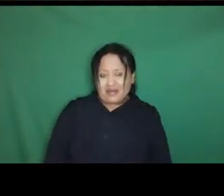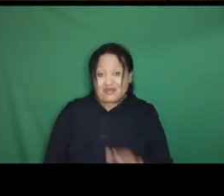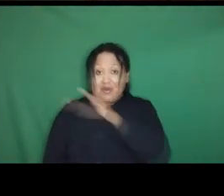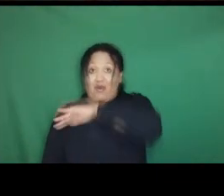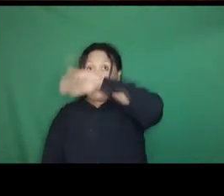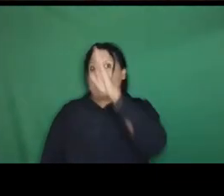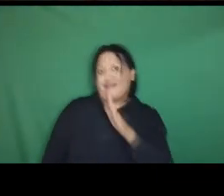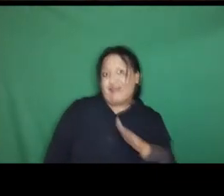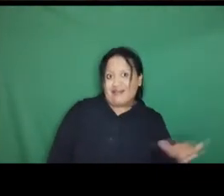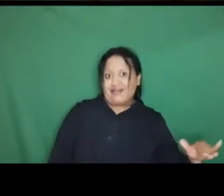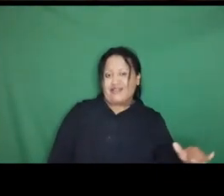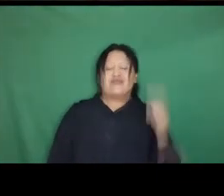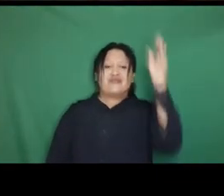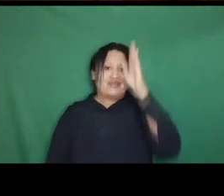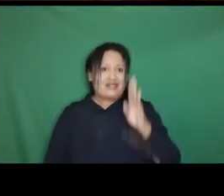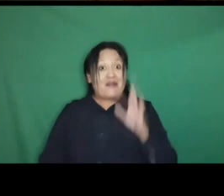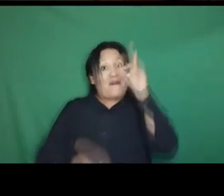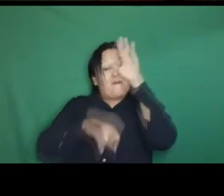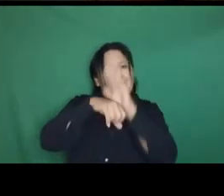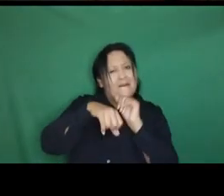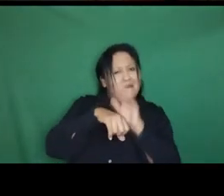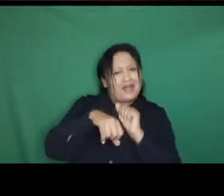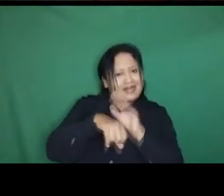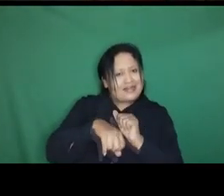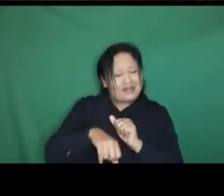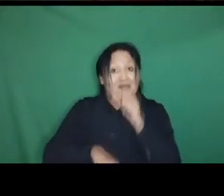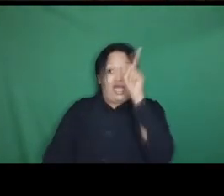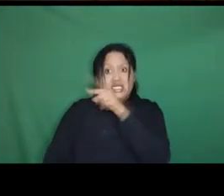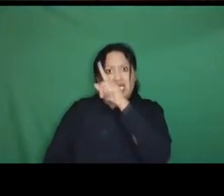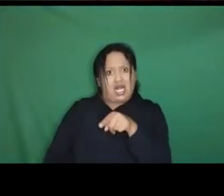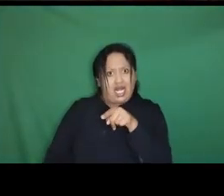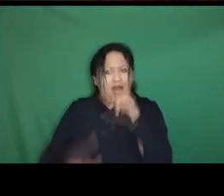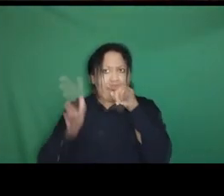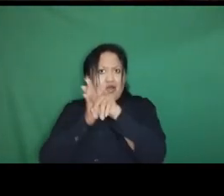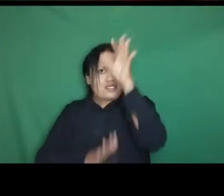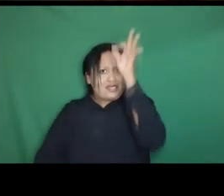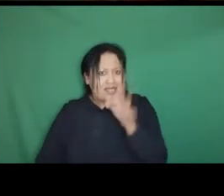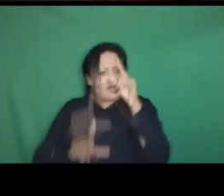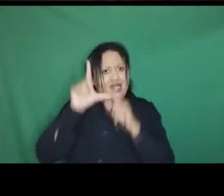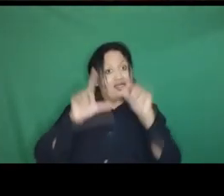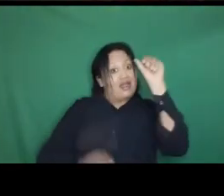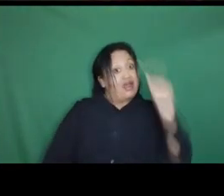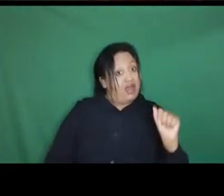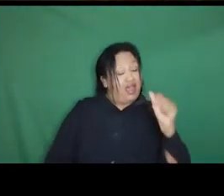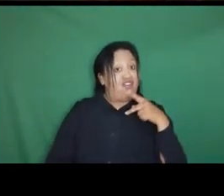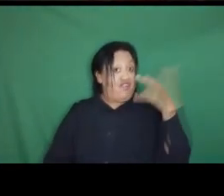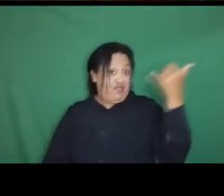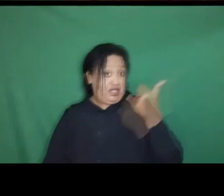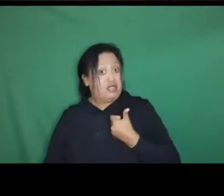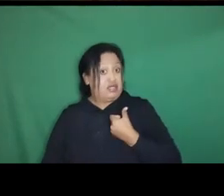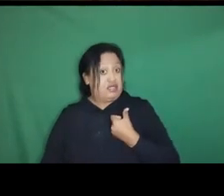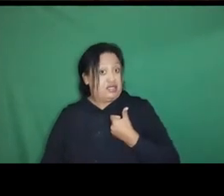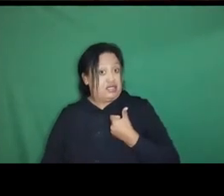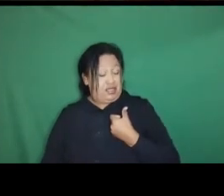relevo brasileiro e pede para assinalar a alternativa correta na letra A diz para gente